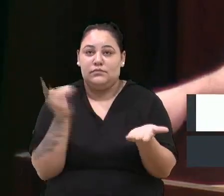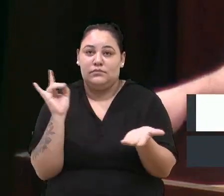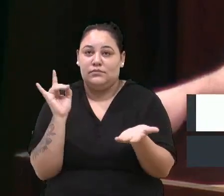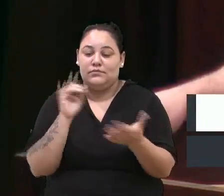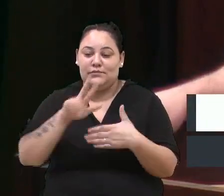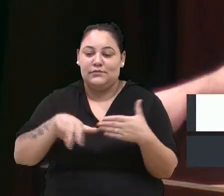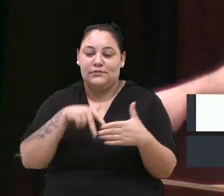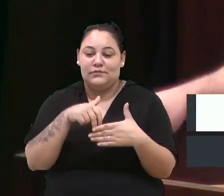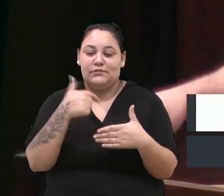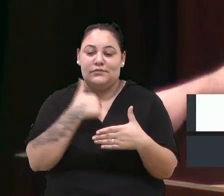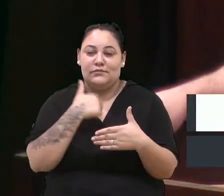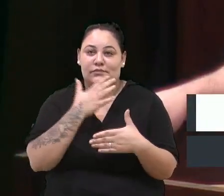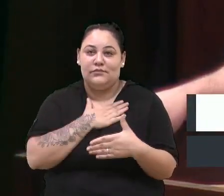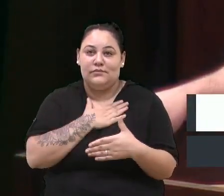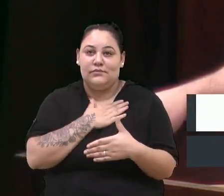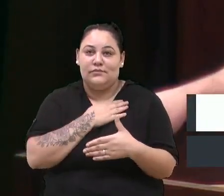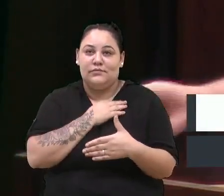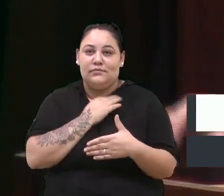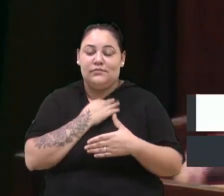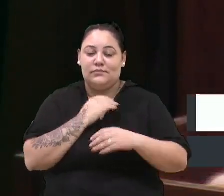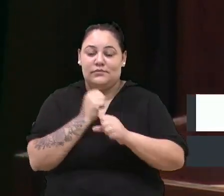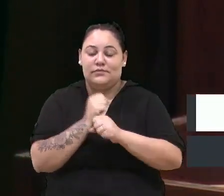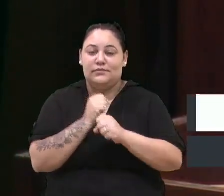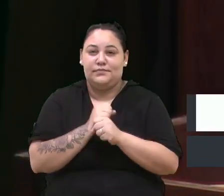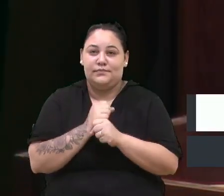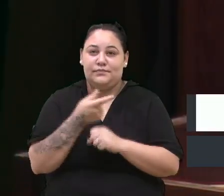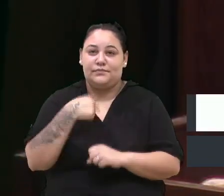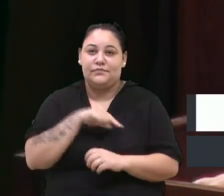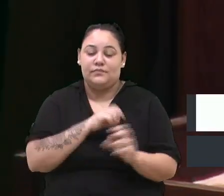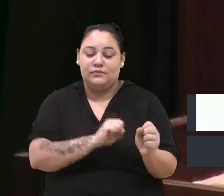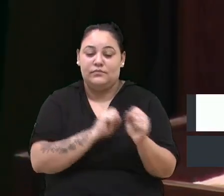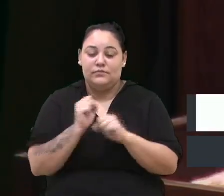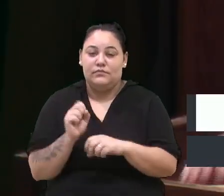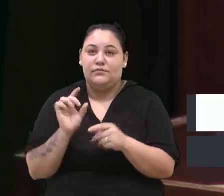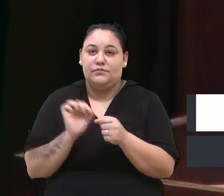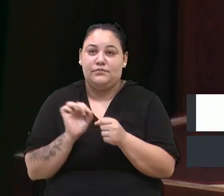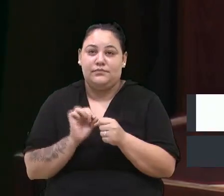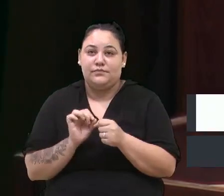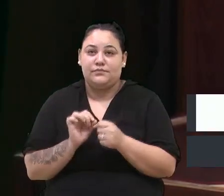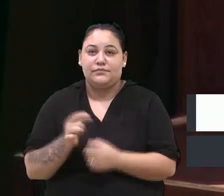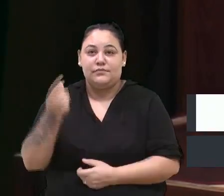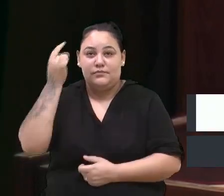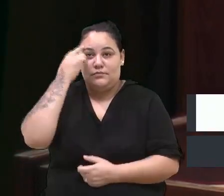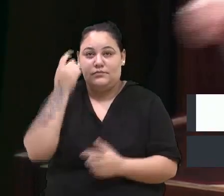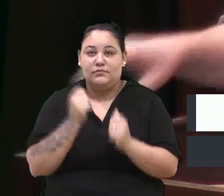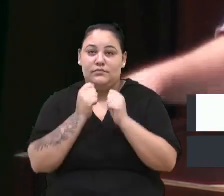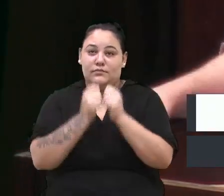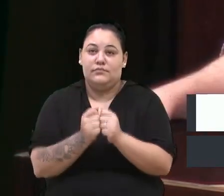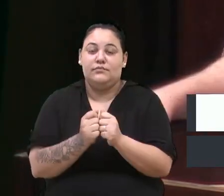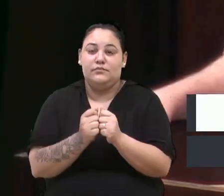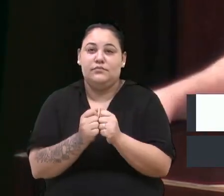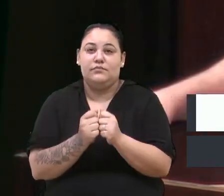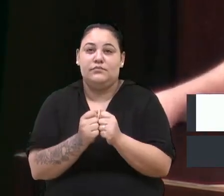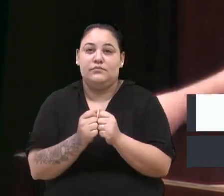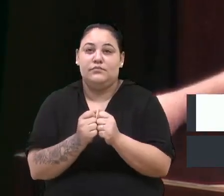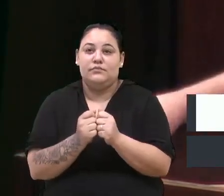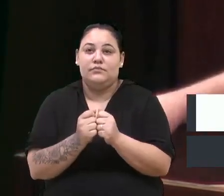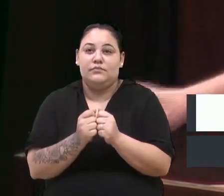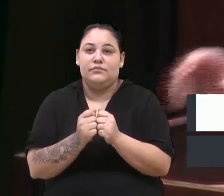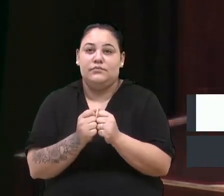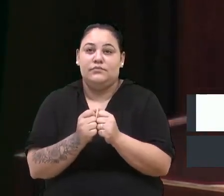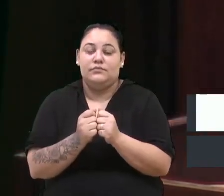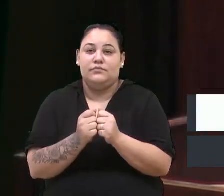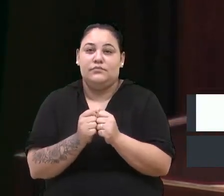expediente do ano para a gente poder fazer uma reflexão e também uma prestação de